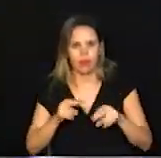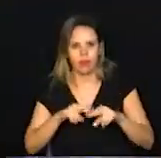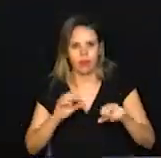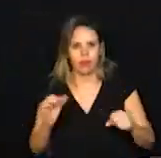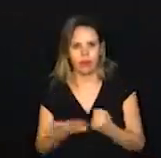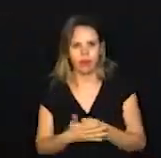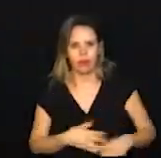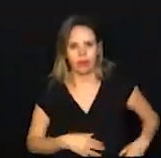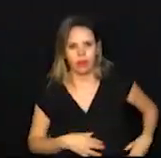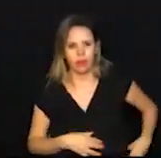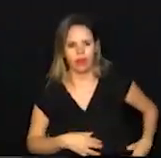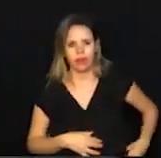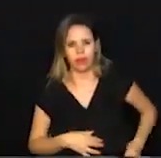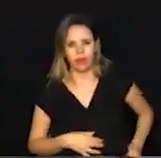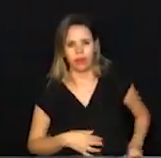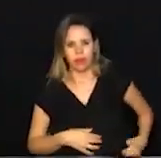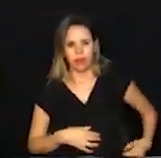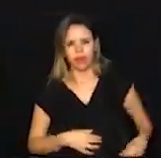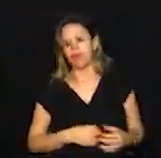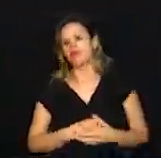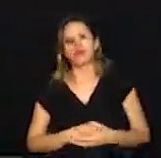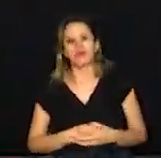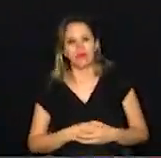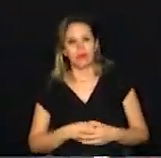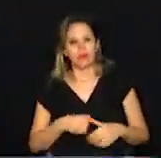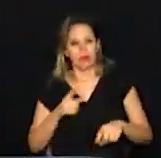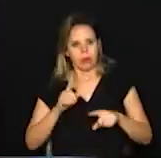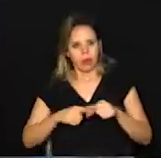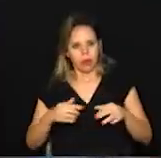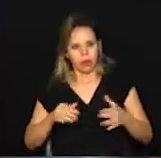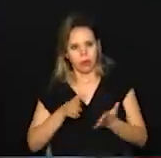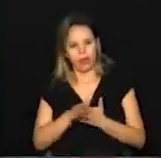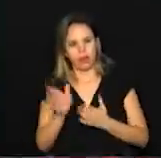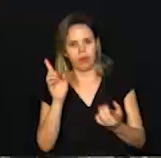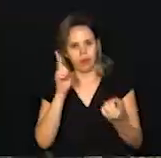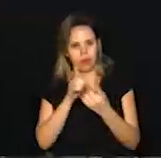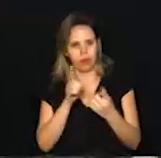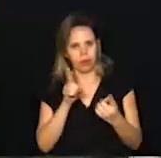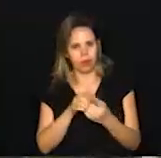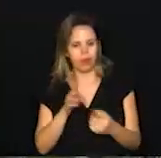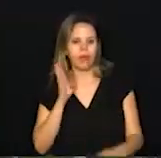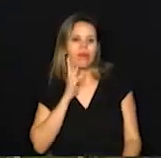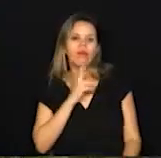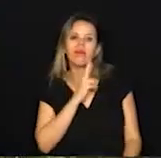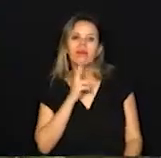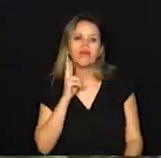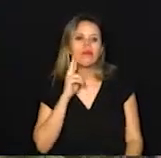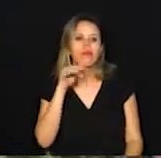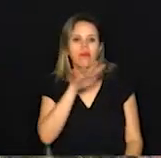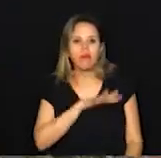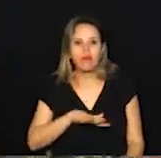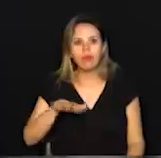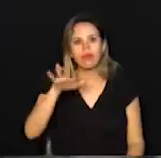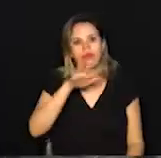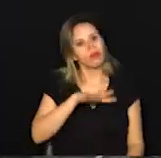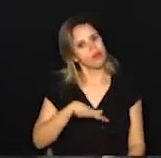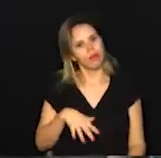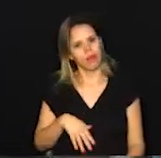pela pandemia de Covid-19. A matéria atende diretamente bares,